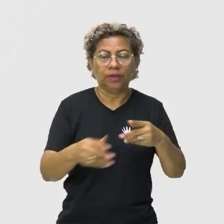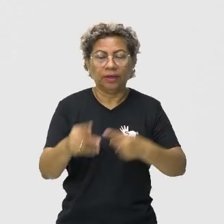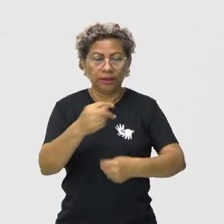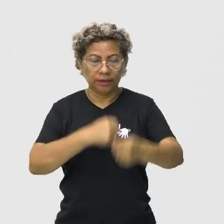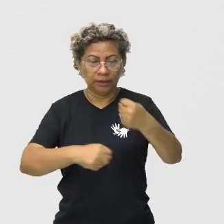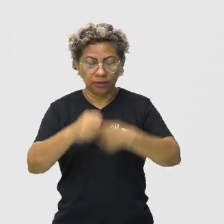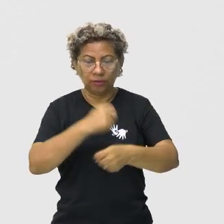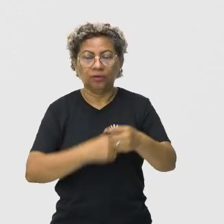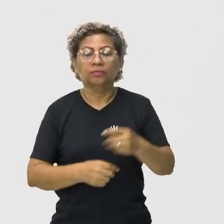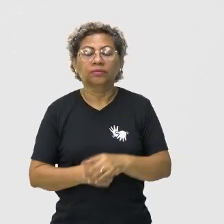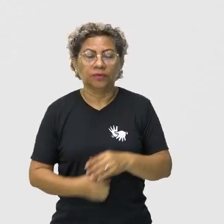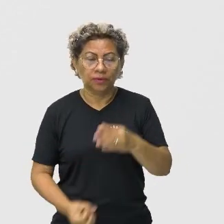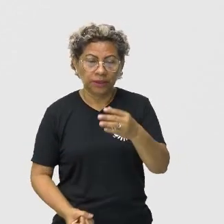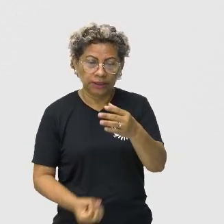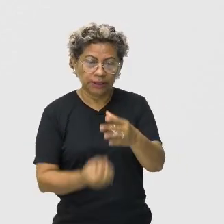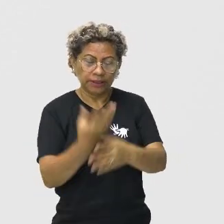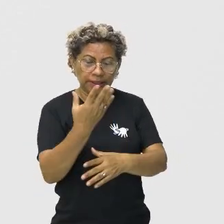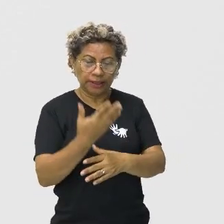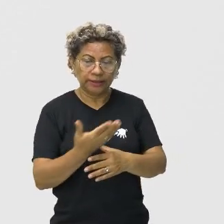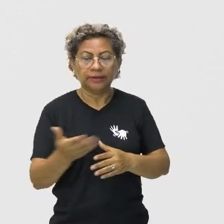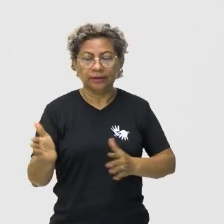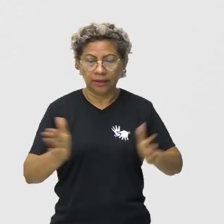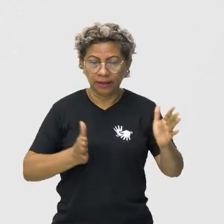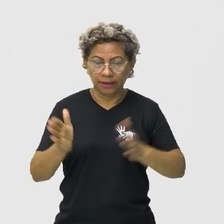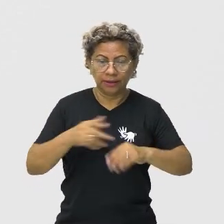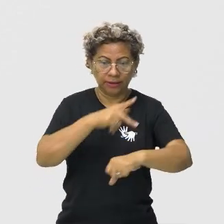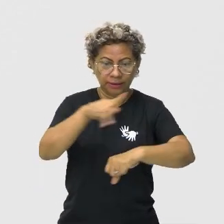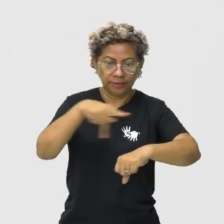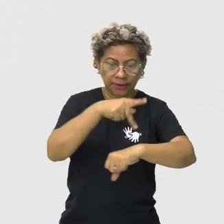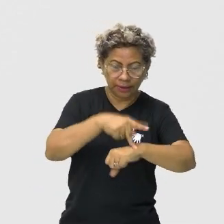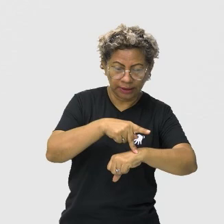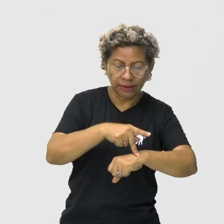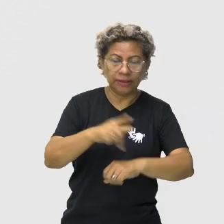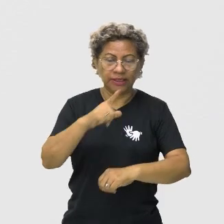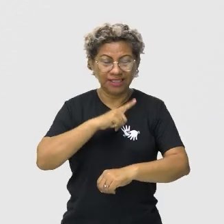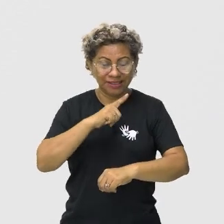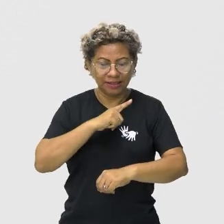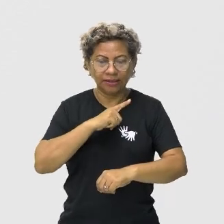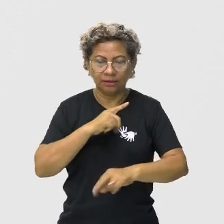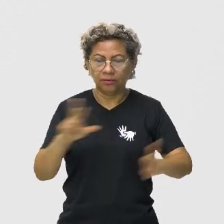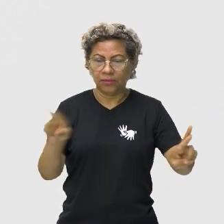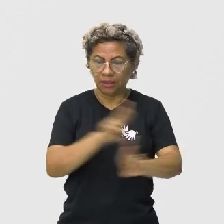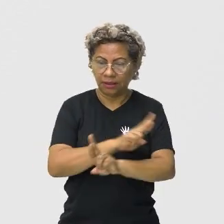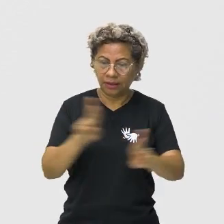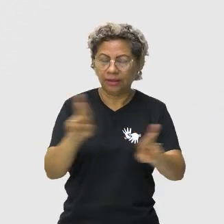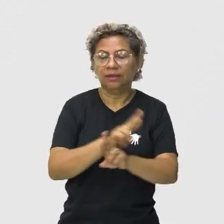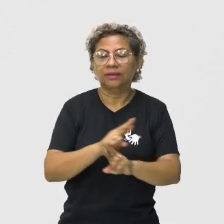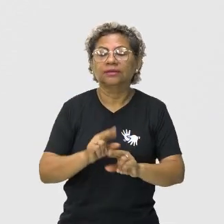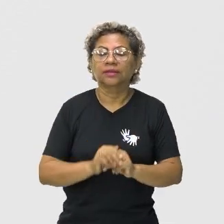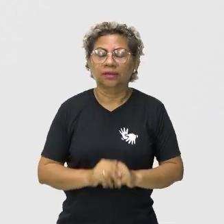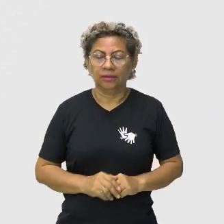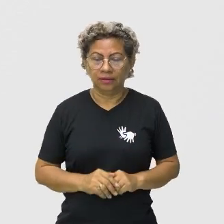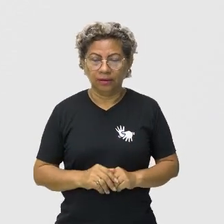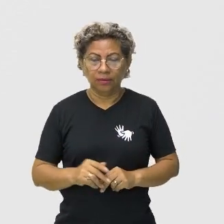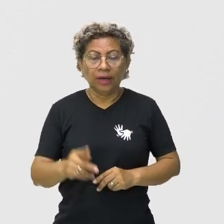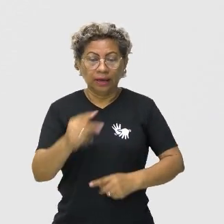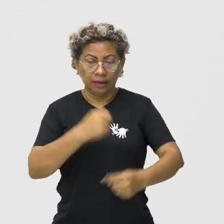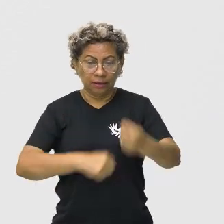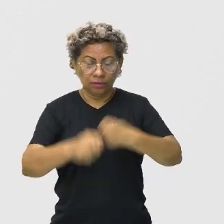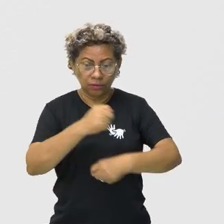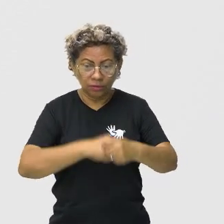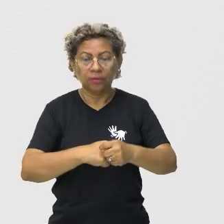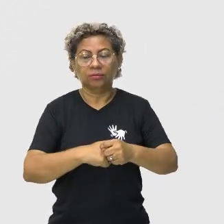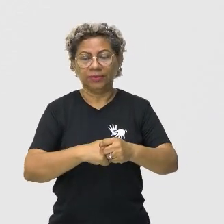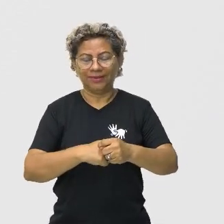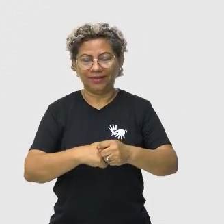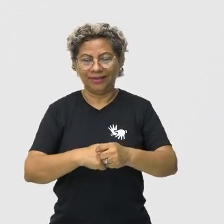associações criadas entre países a fim de estabelecer relações econômicas entre si, né? Por mais forte